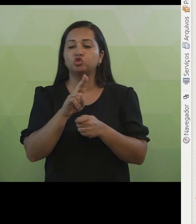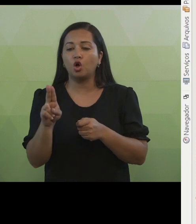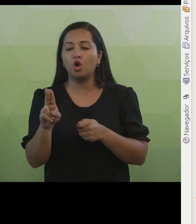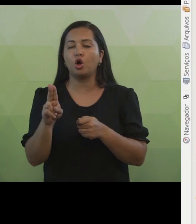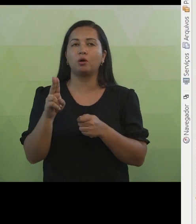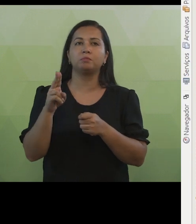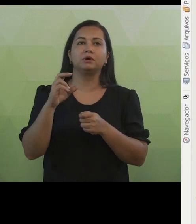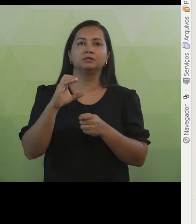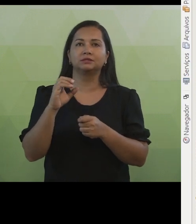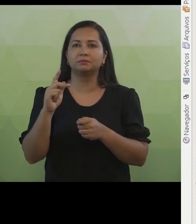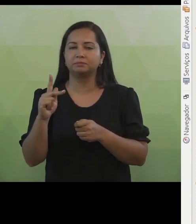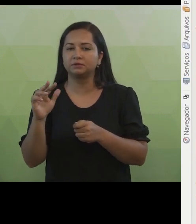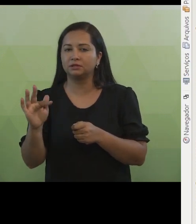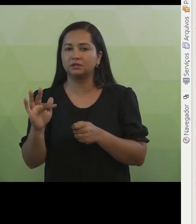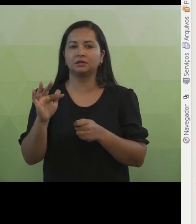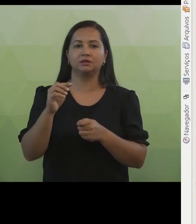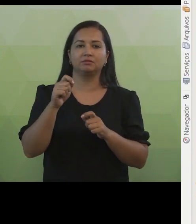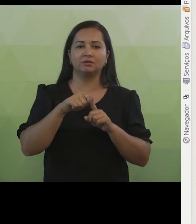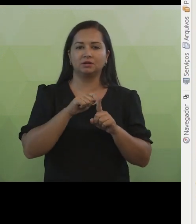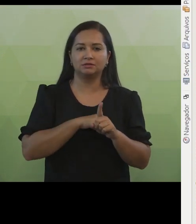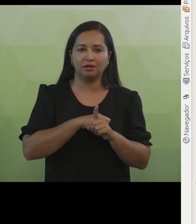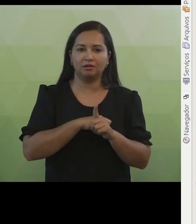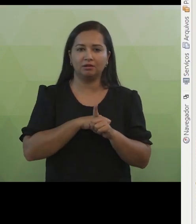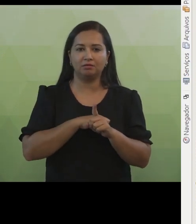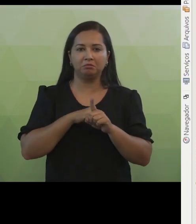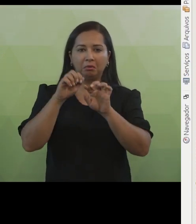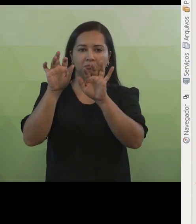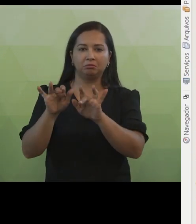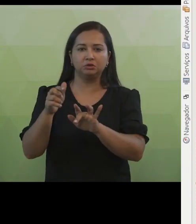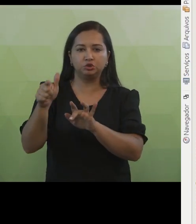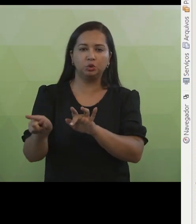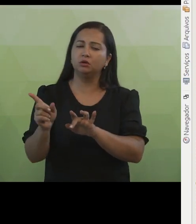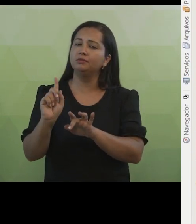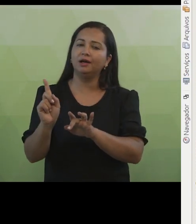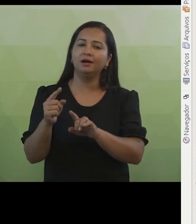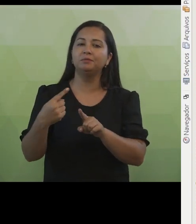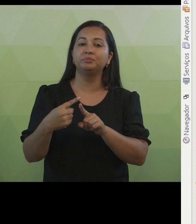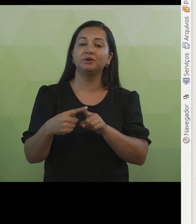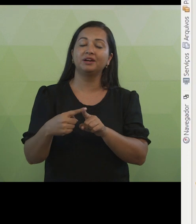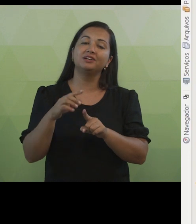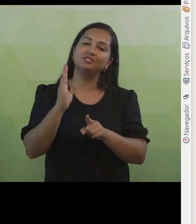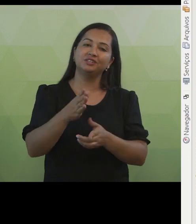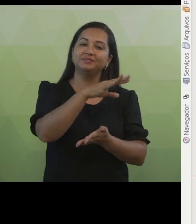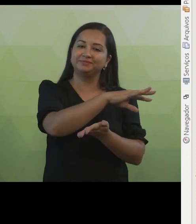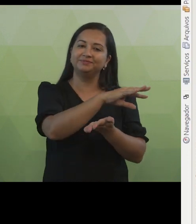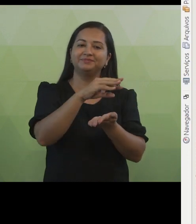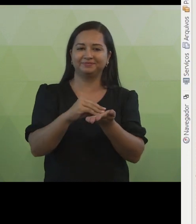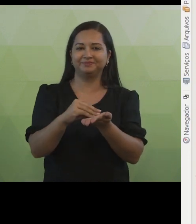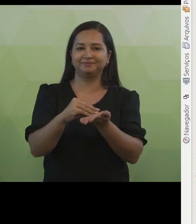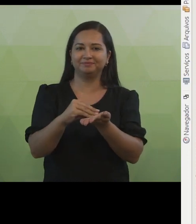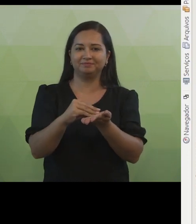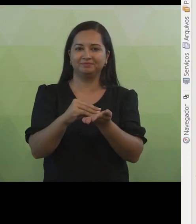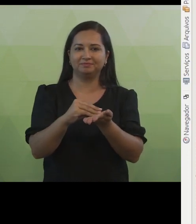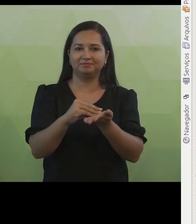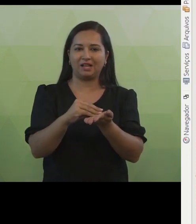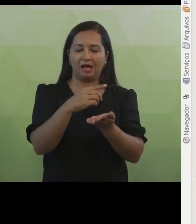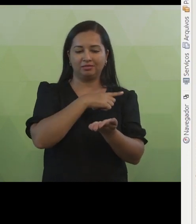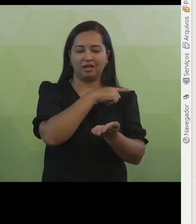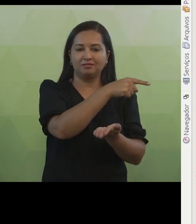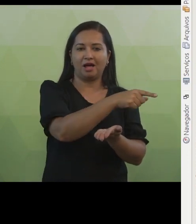CPF e salário, pois eles são dados ou atributos herdados da classe funcionário, que é